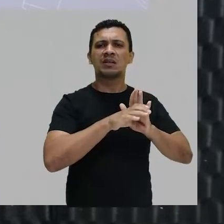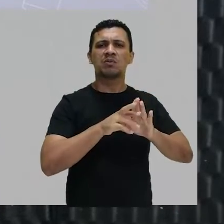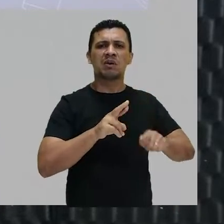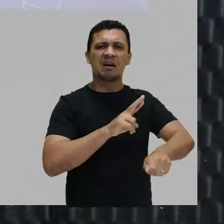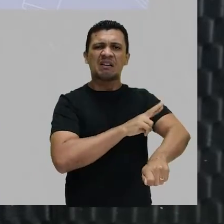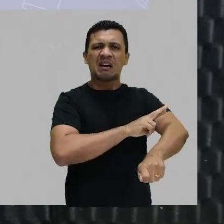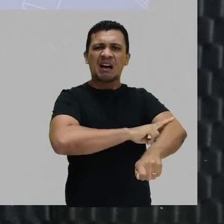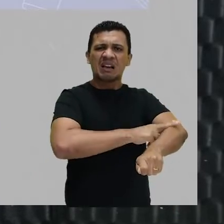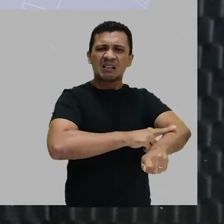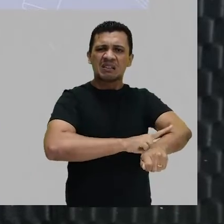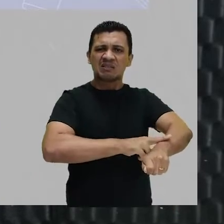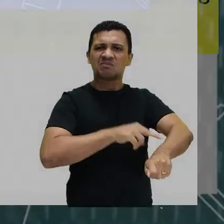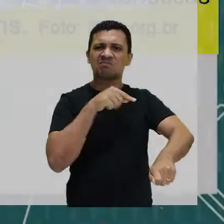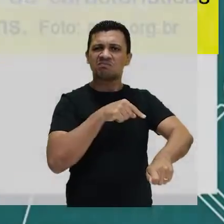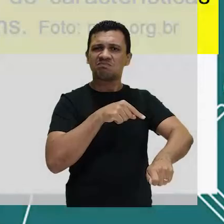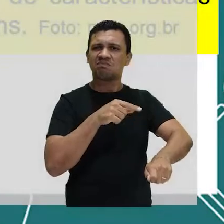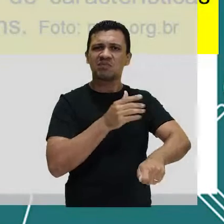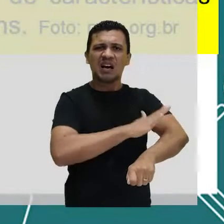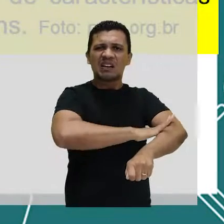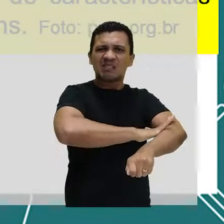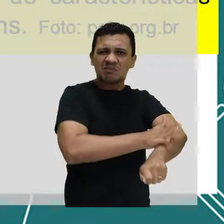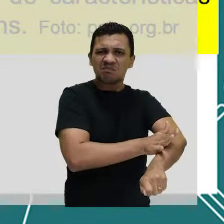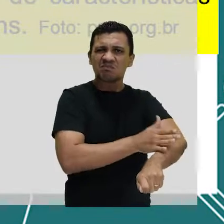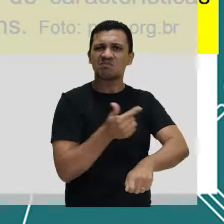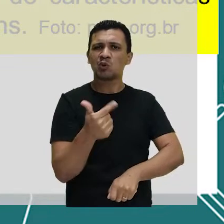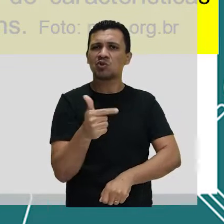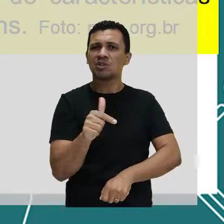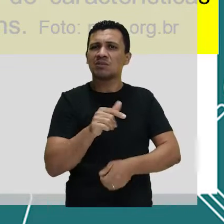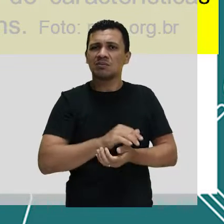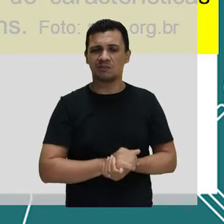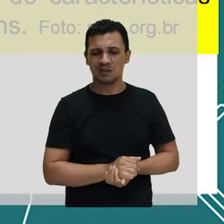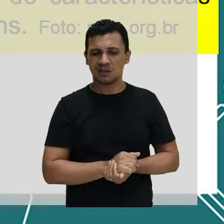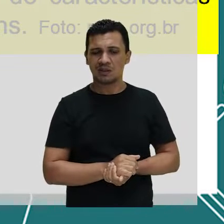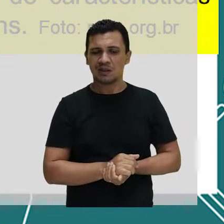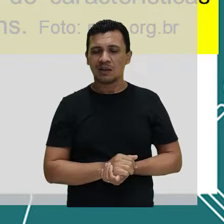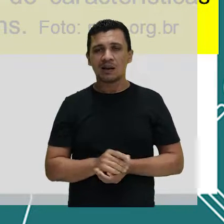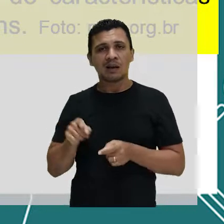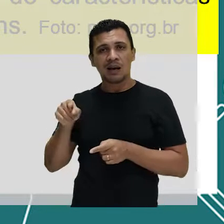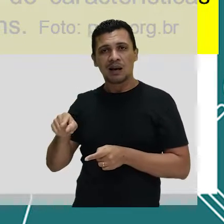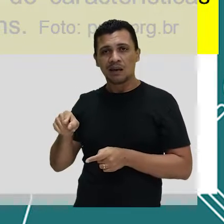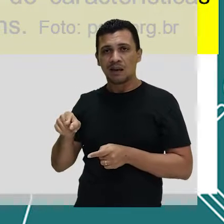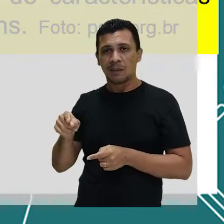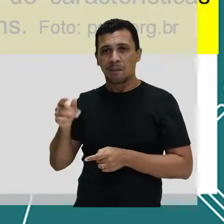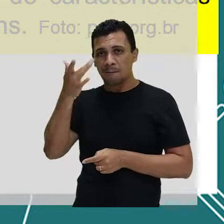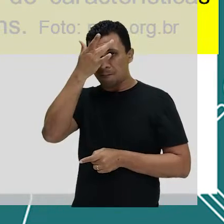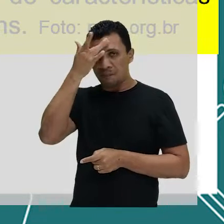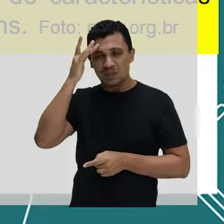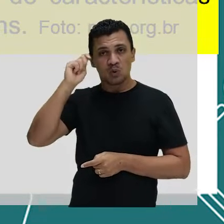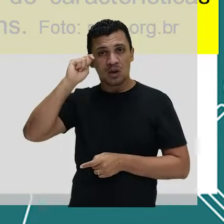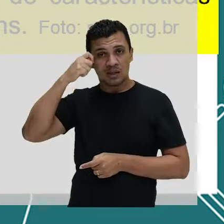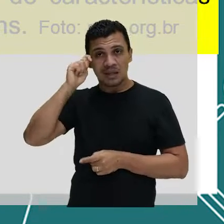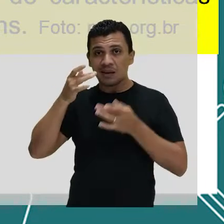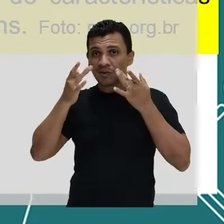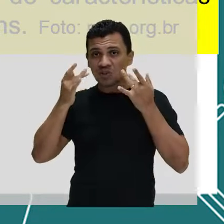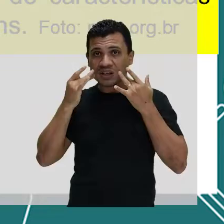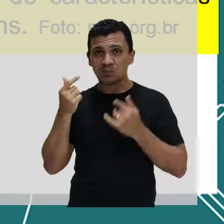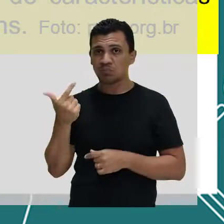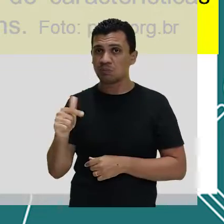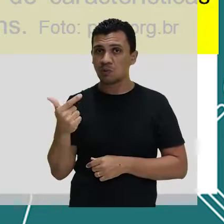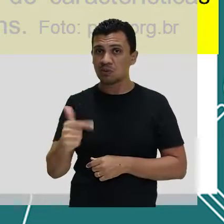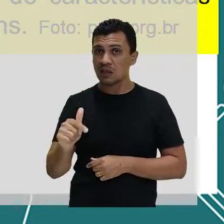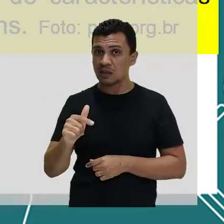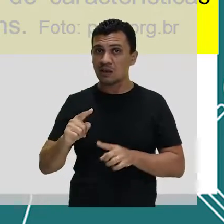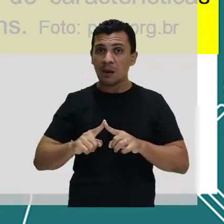mostrar uma imagem aqui para vocês. Né, na peça você não tem atores pretos, mas você tem pessoas que já se colocam na posição